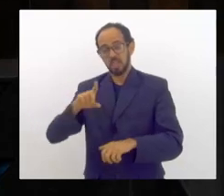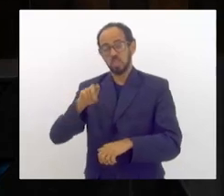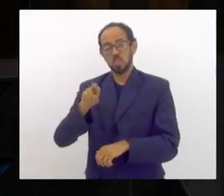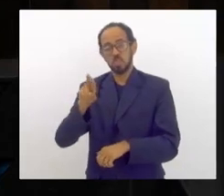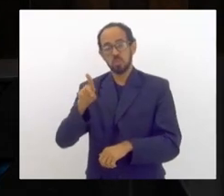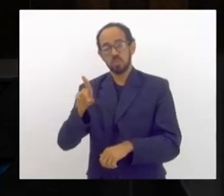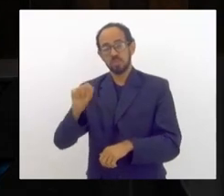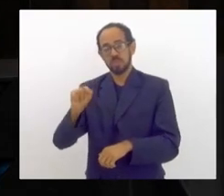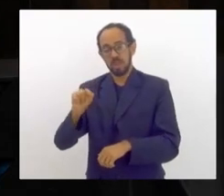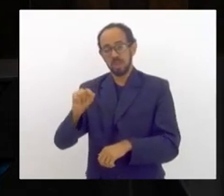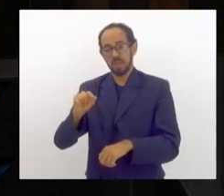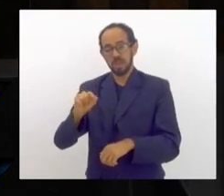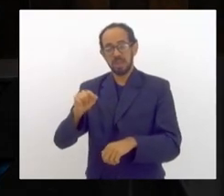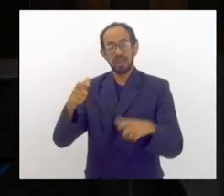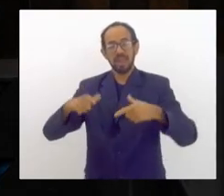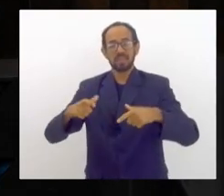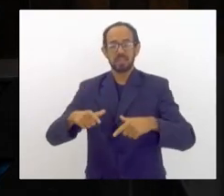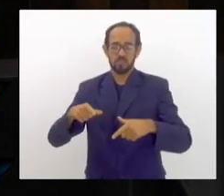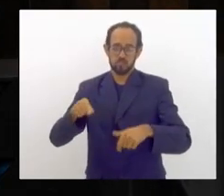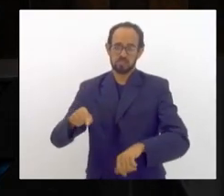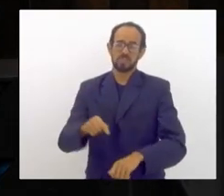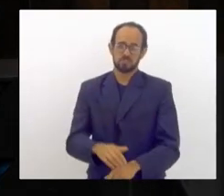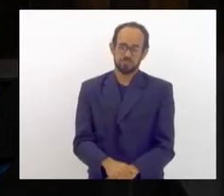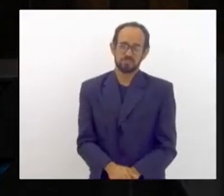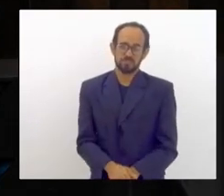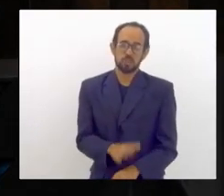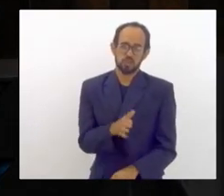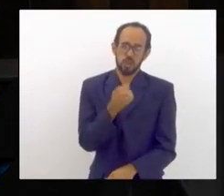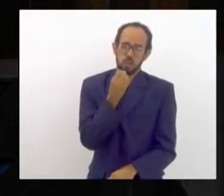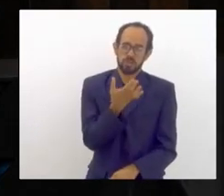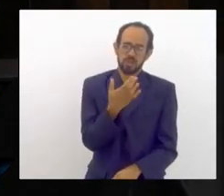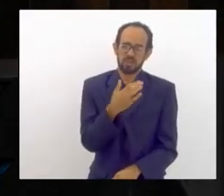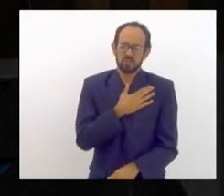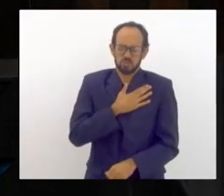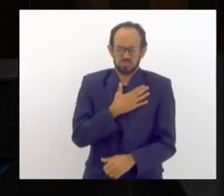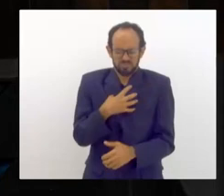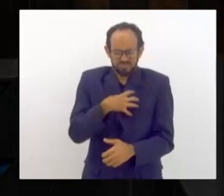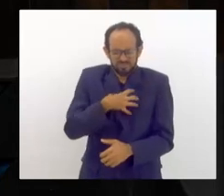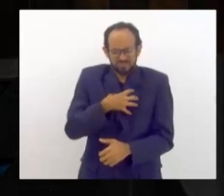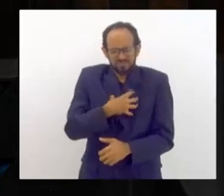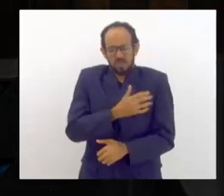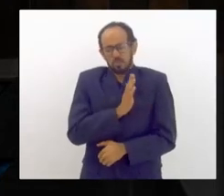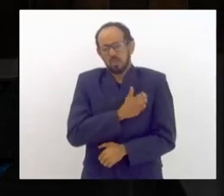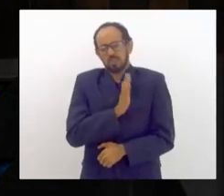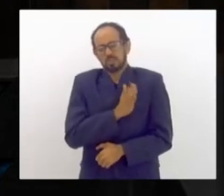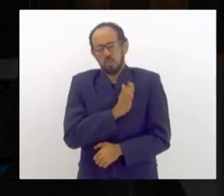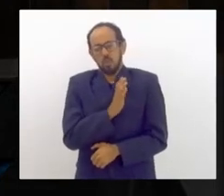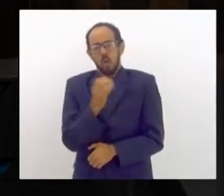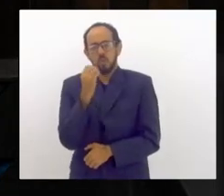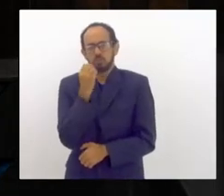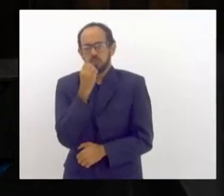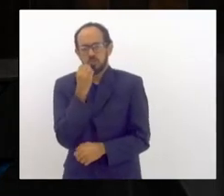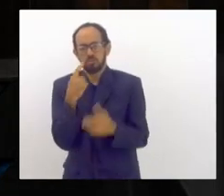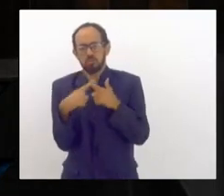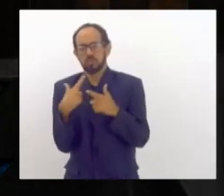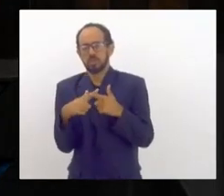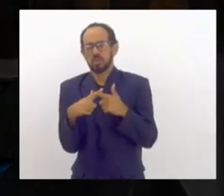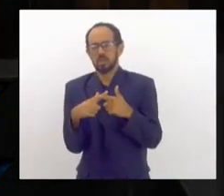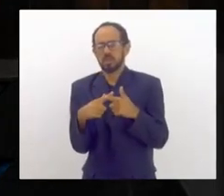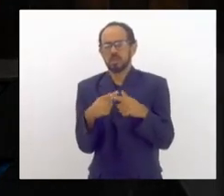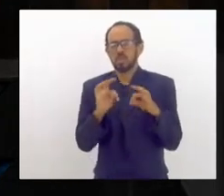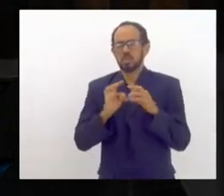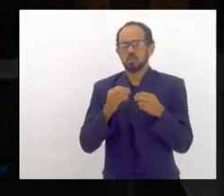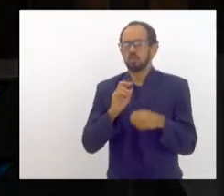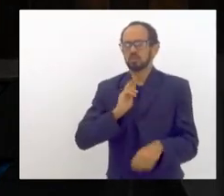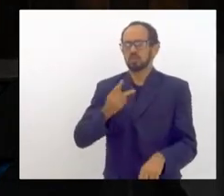Duda, cadê você? Eu já narrei isso aqui. E aquilo mexeu muito com o meu coração, por óbvio, porque todo ser